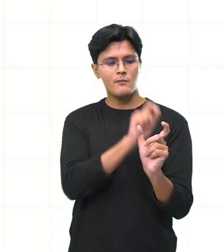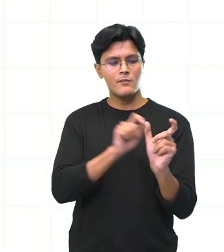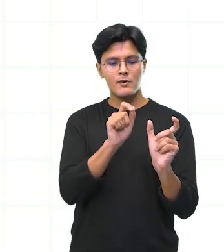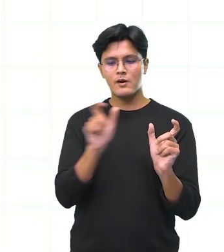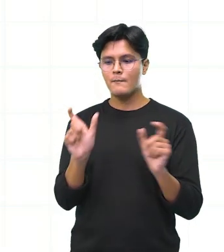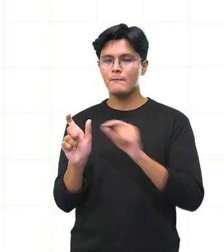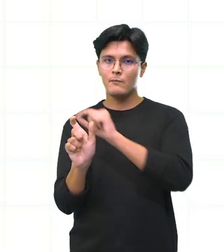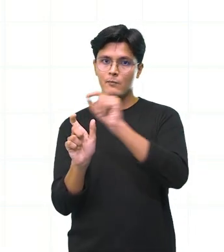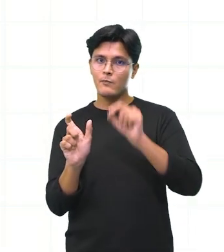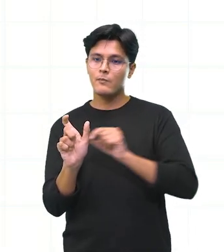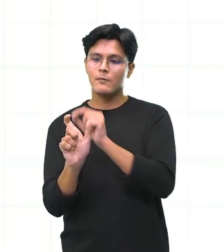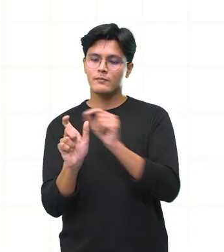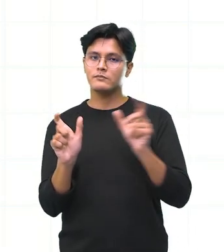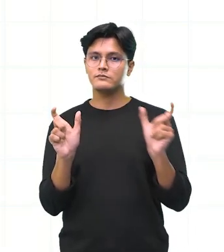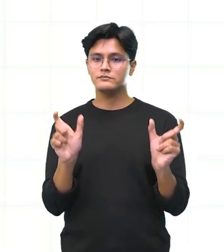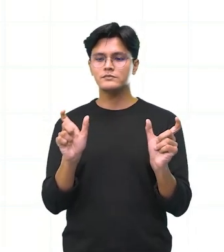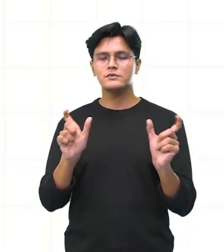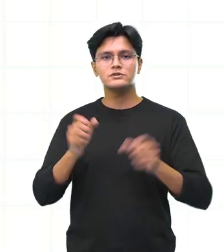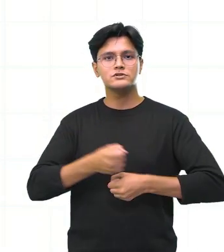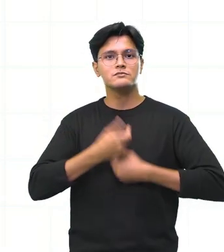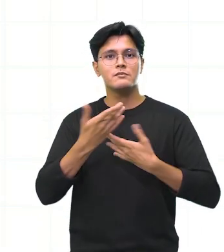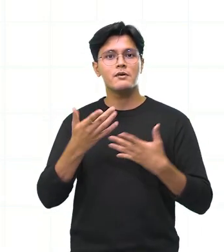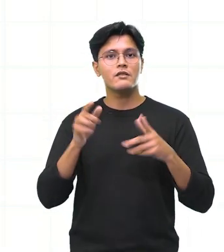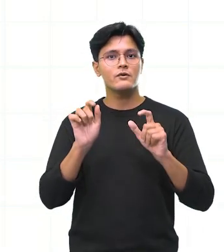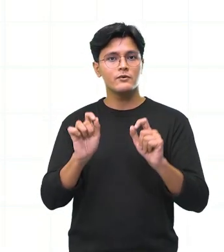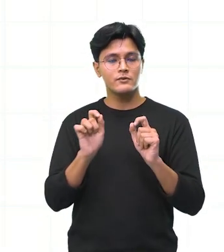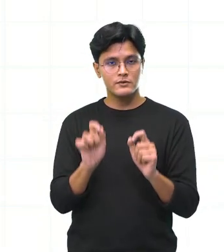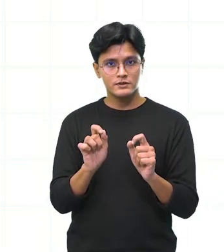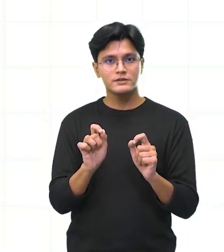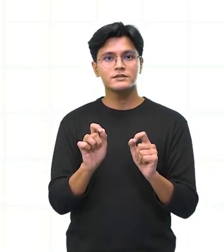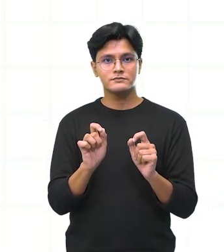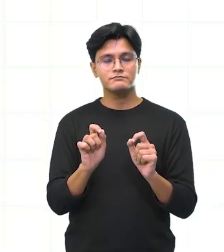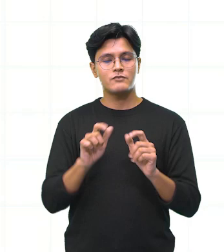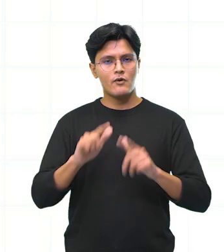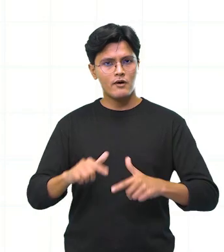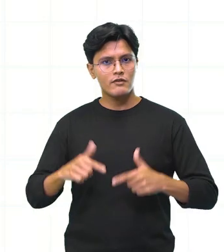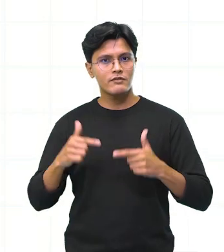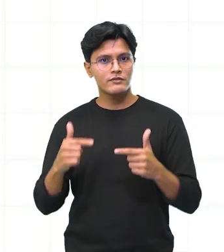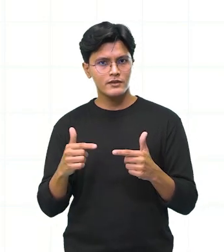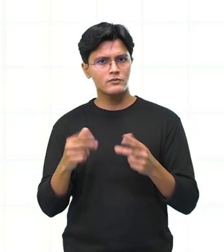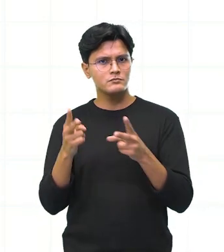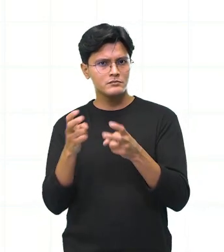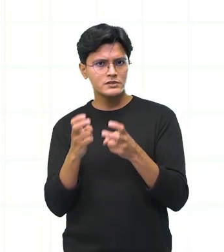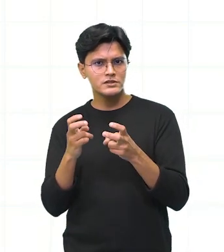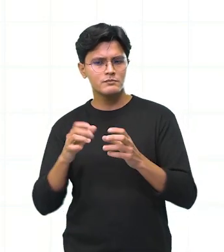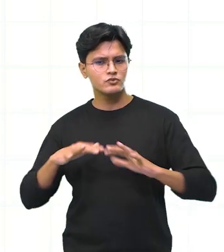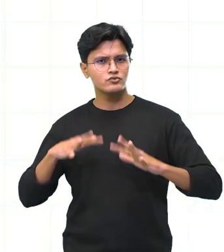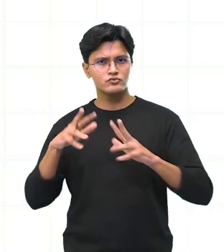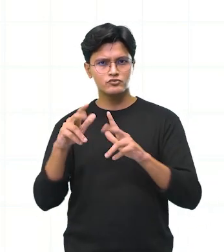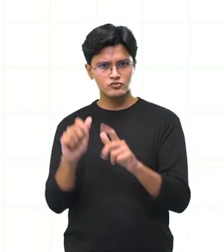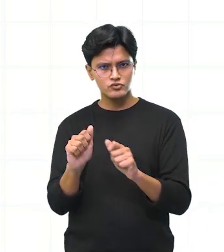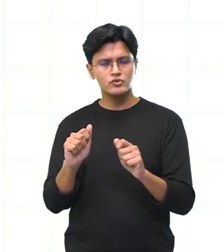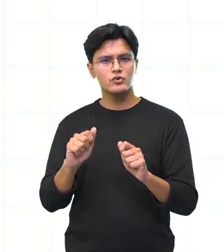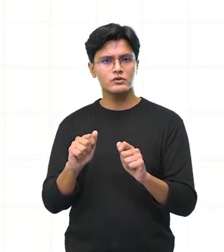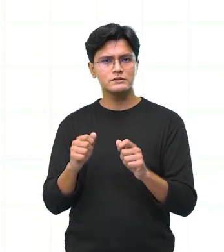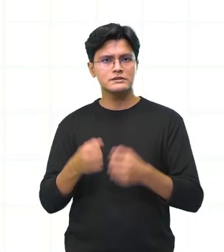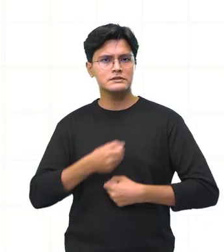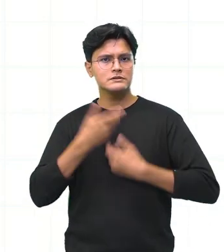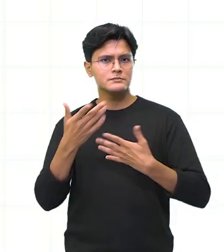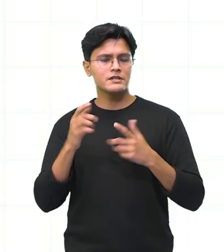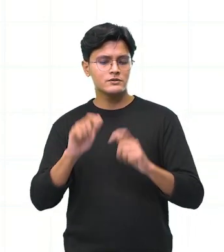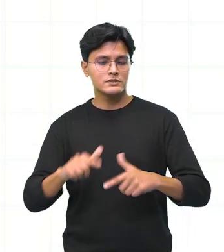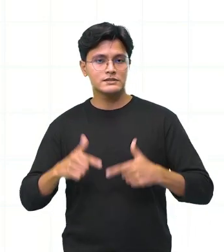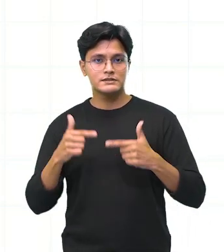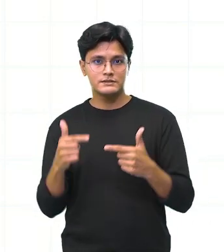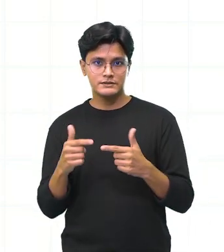verbo, elas estão indicando ação. Canta, dança, sei, levantou, começou, né? Gritar,